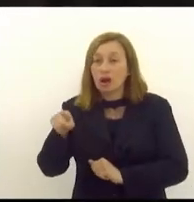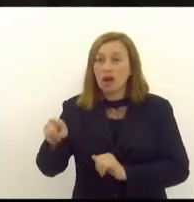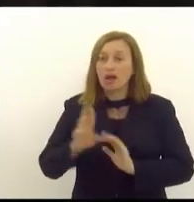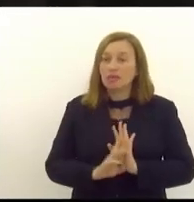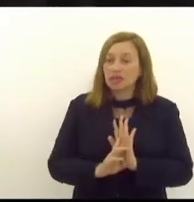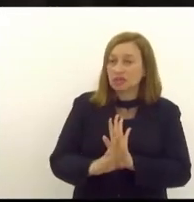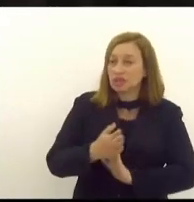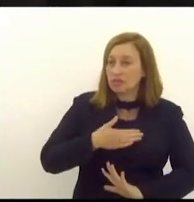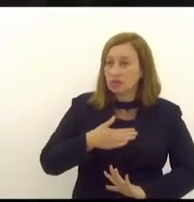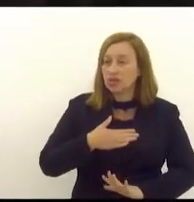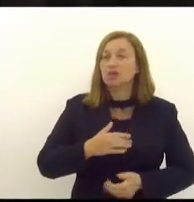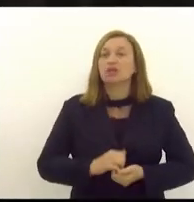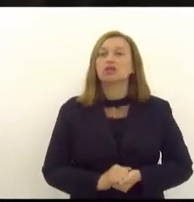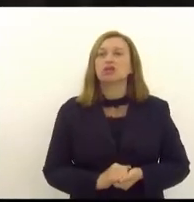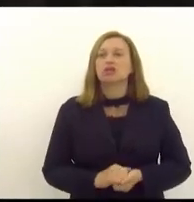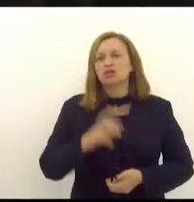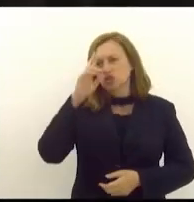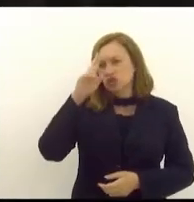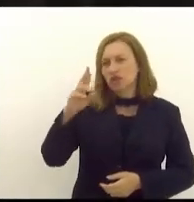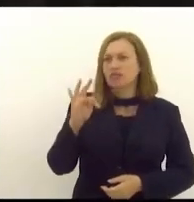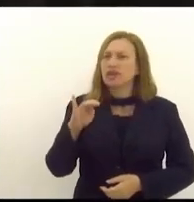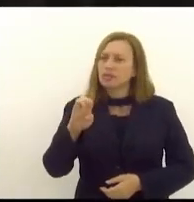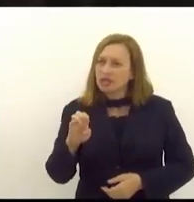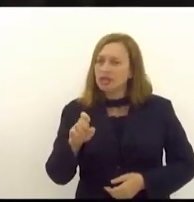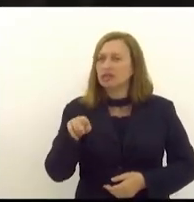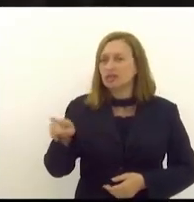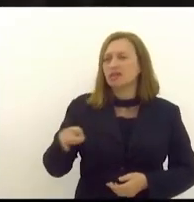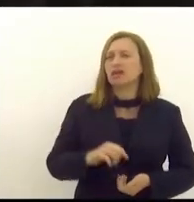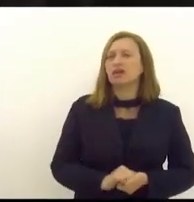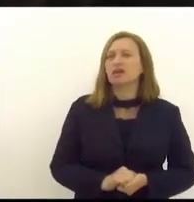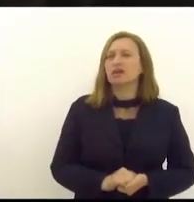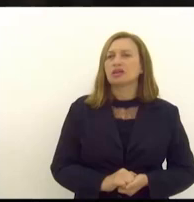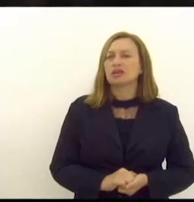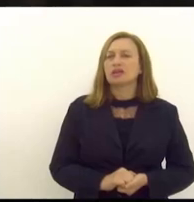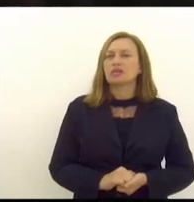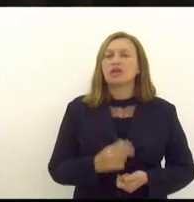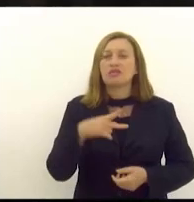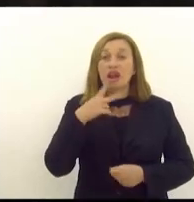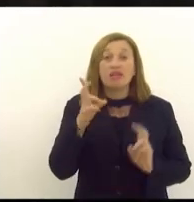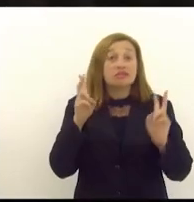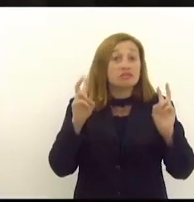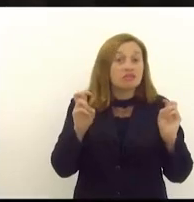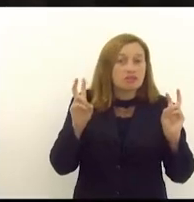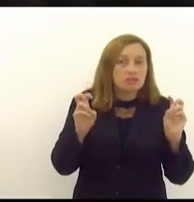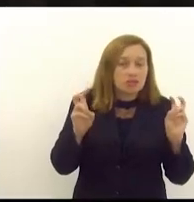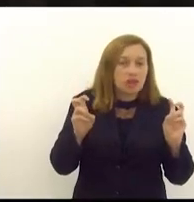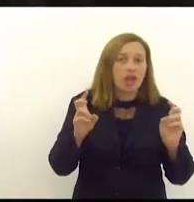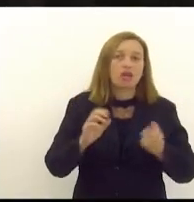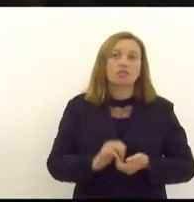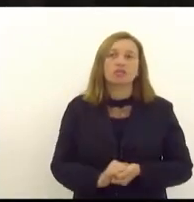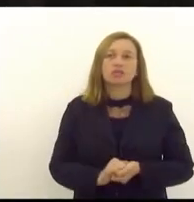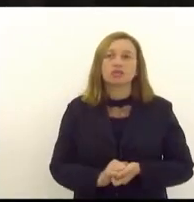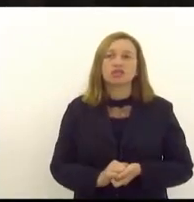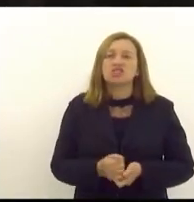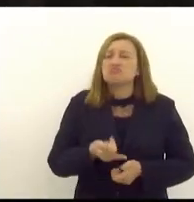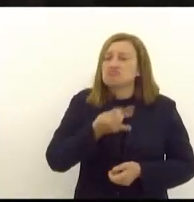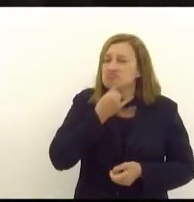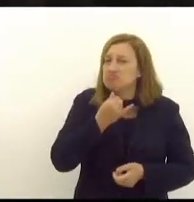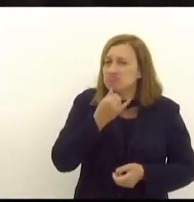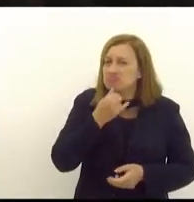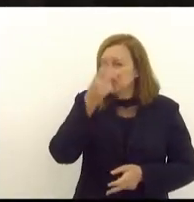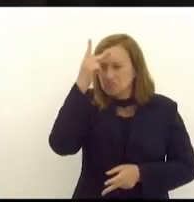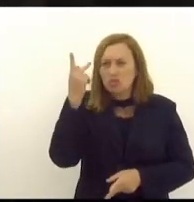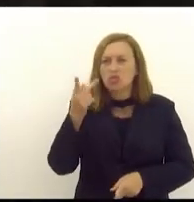na pessoa do meu chefe de gabinete para tratar desse tema que afligem os moradores